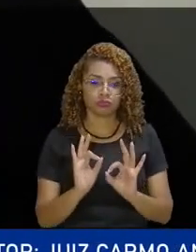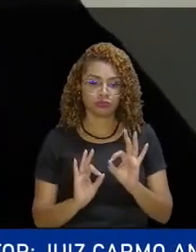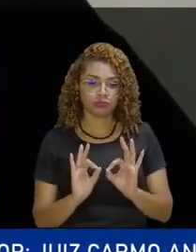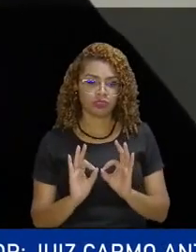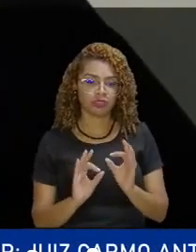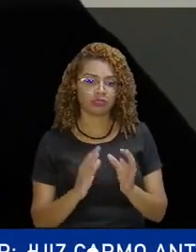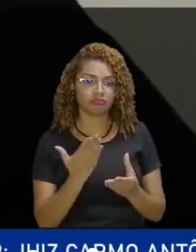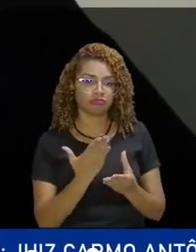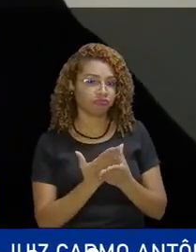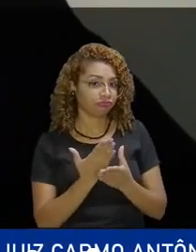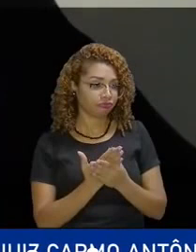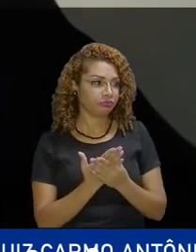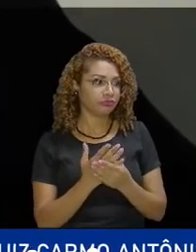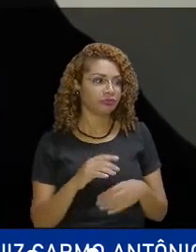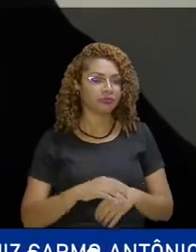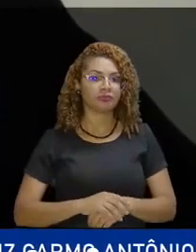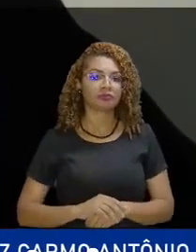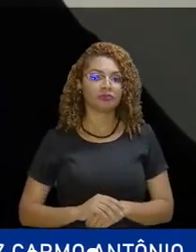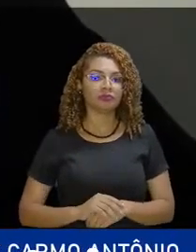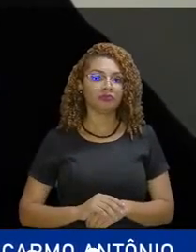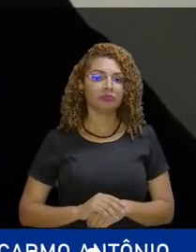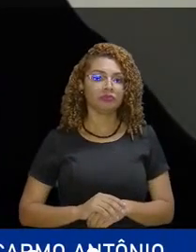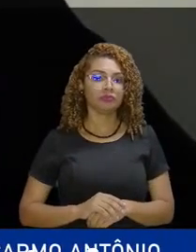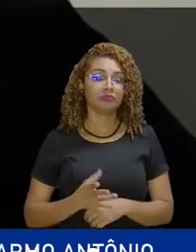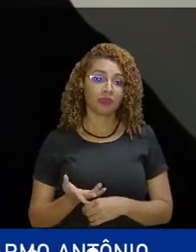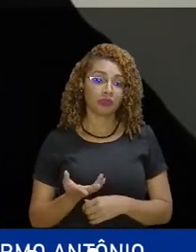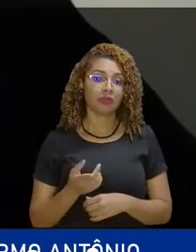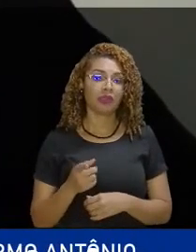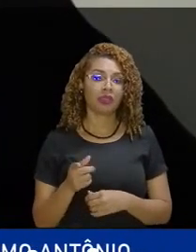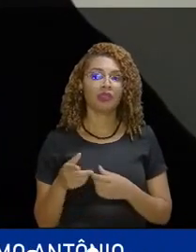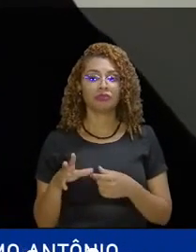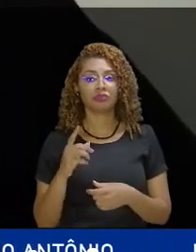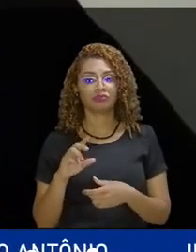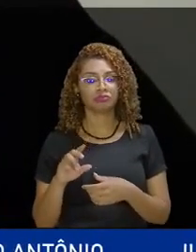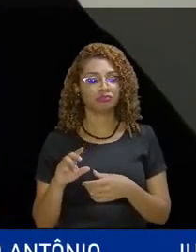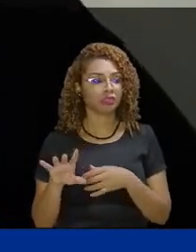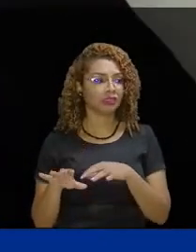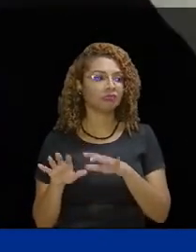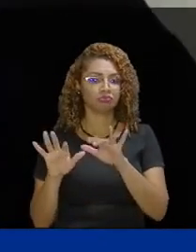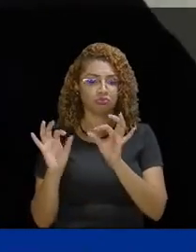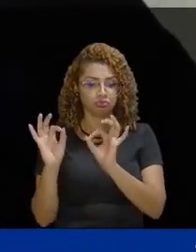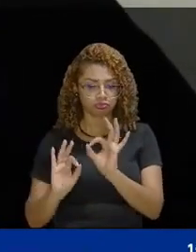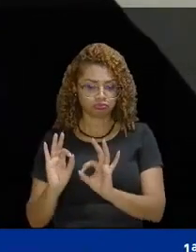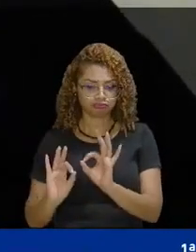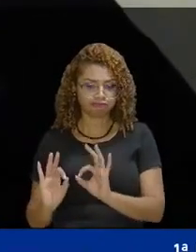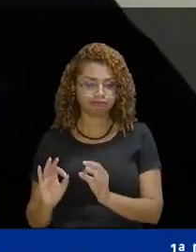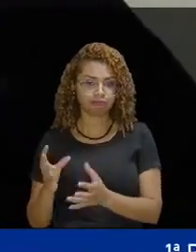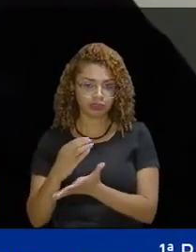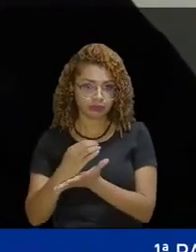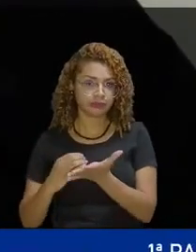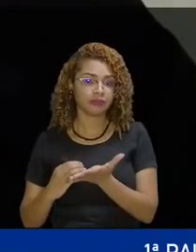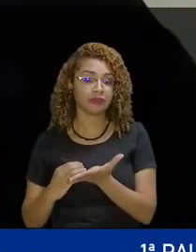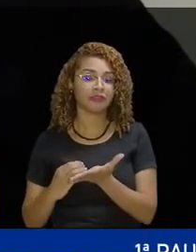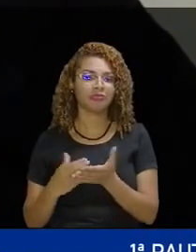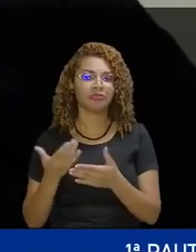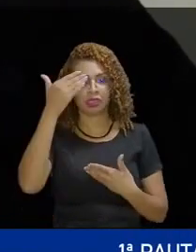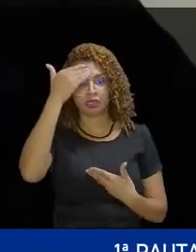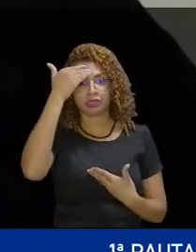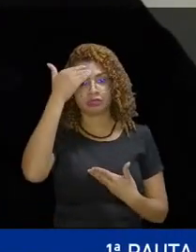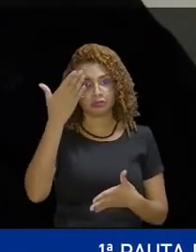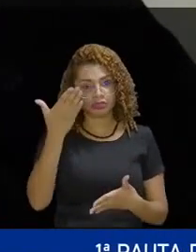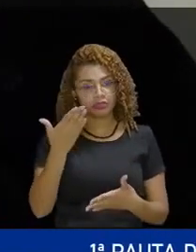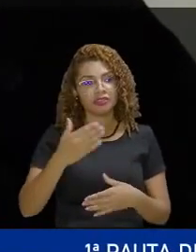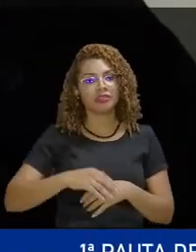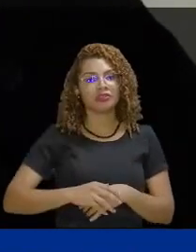ok? Enquanto a Cleine faz isso, vamos aí continuando em julgamento, chamo... aliás, agradeço antes a presença do